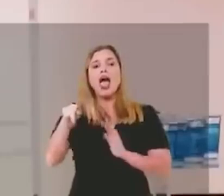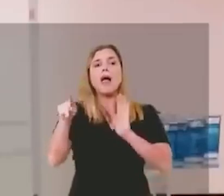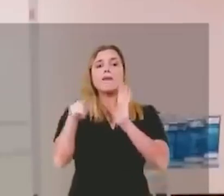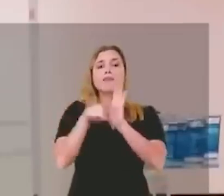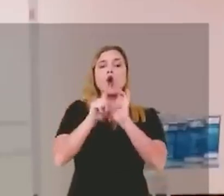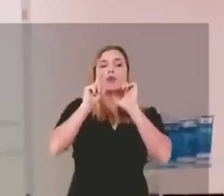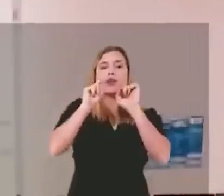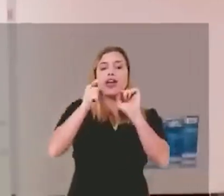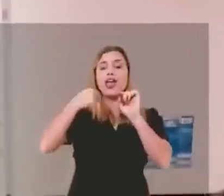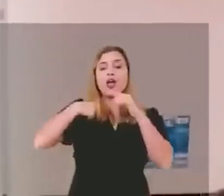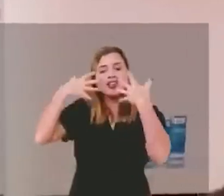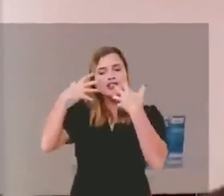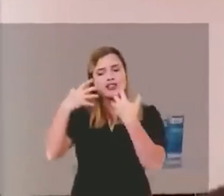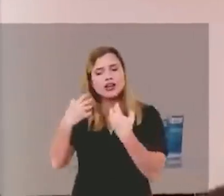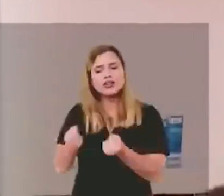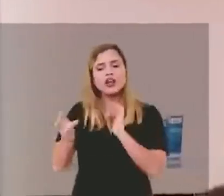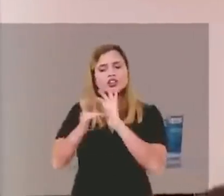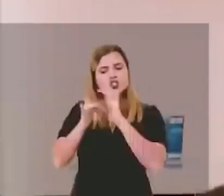reformada.